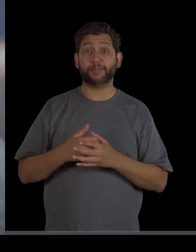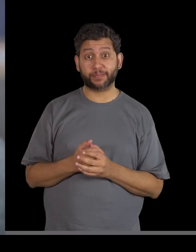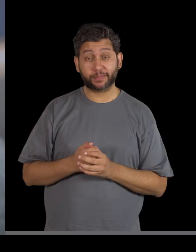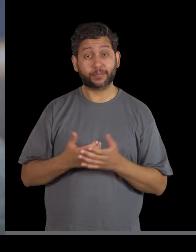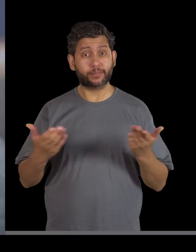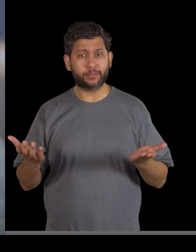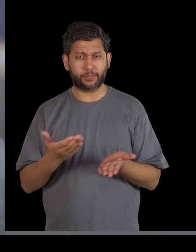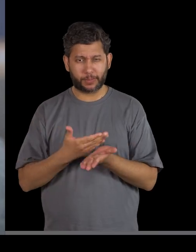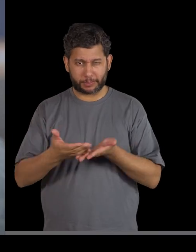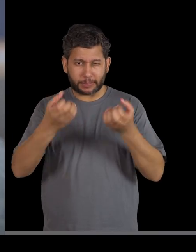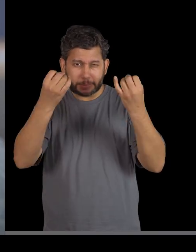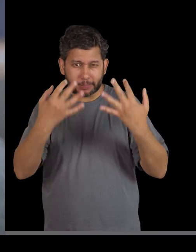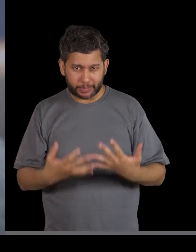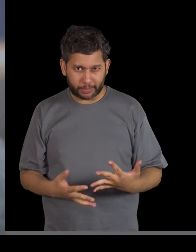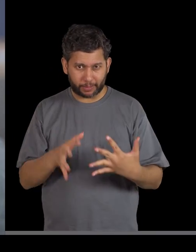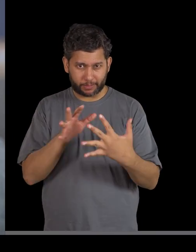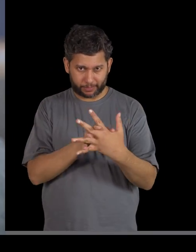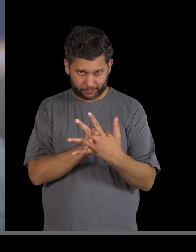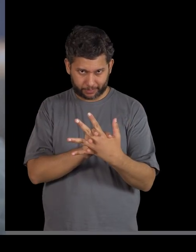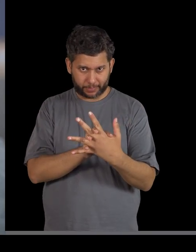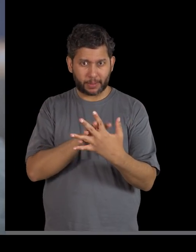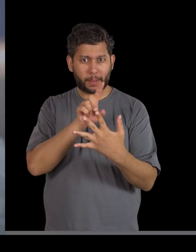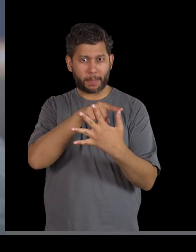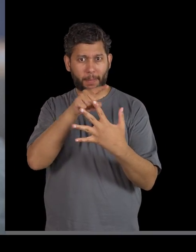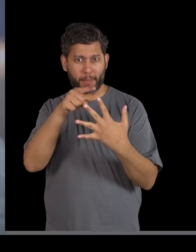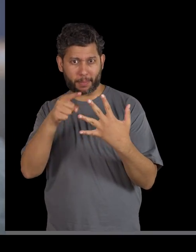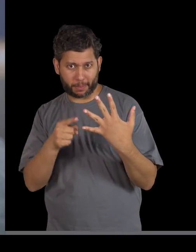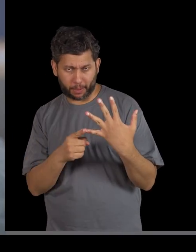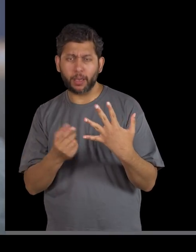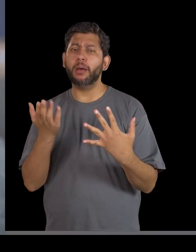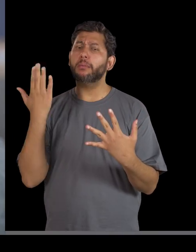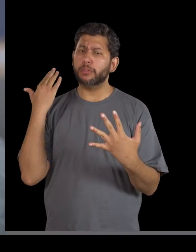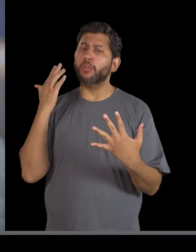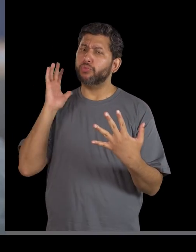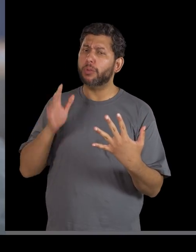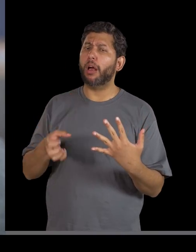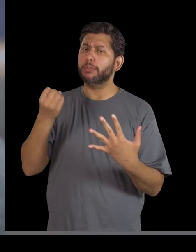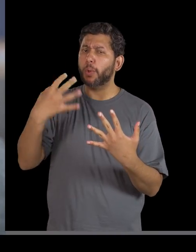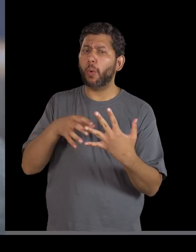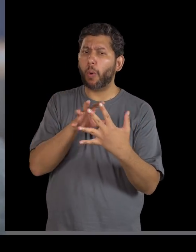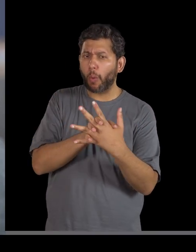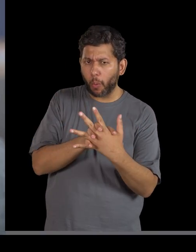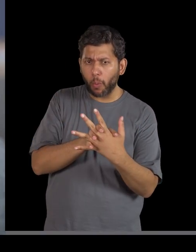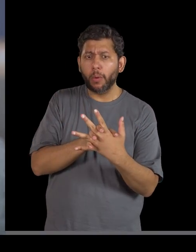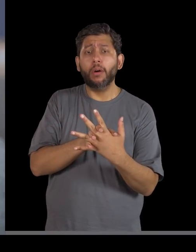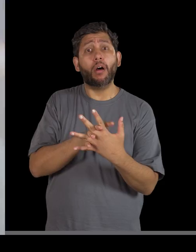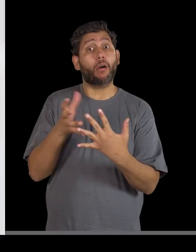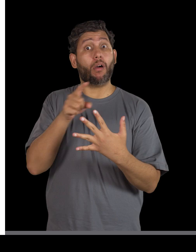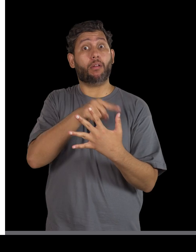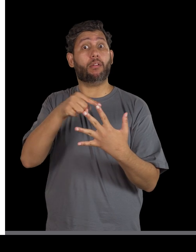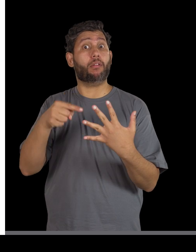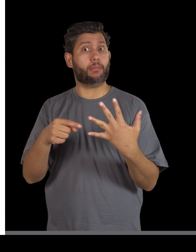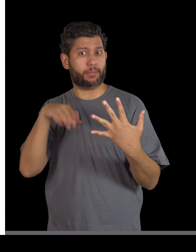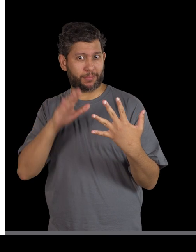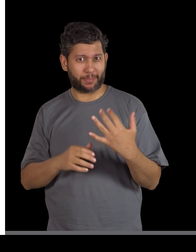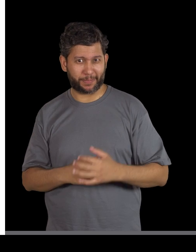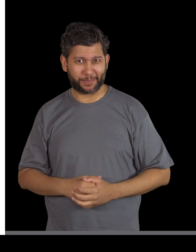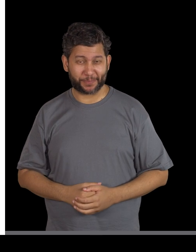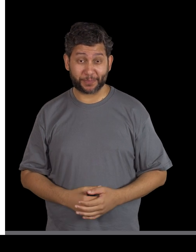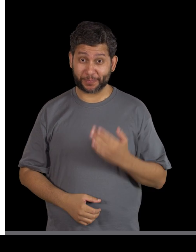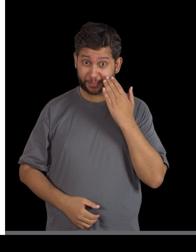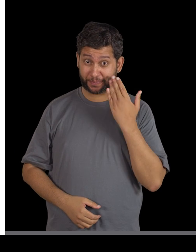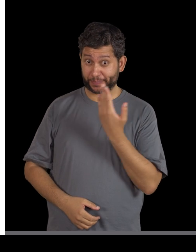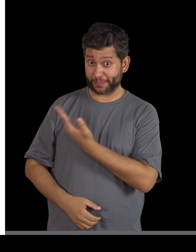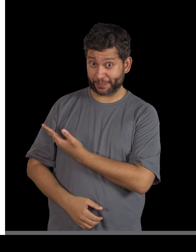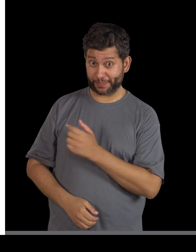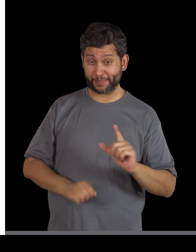Então, nesse vídeo a gente vai começar falando sobre vogais. No outro eu falei mais de consoantes no começo, vamos começar com as vogais agora. Então, no IPA, o